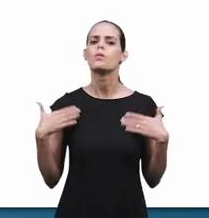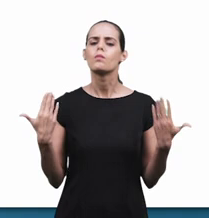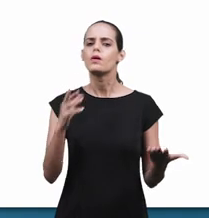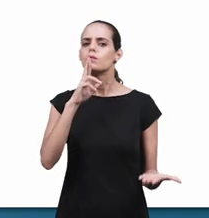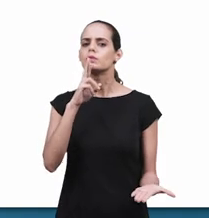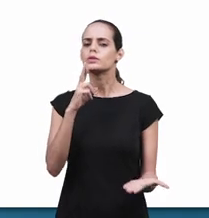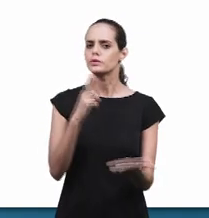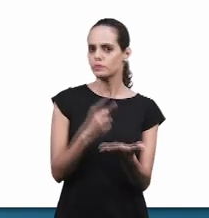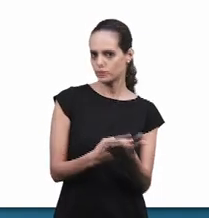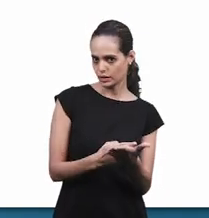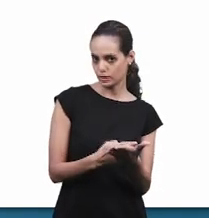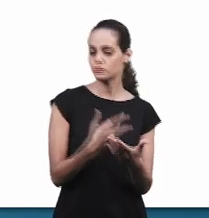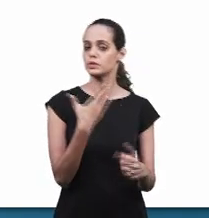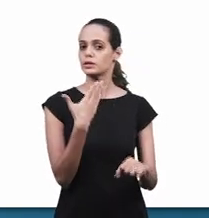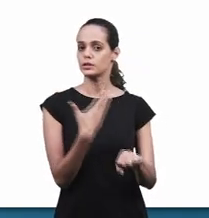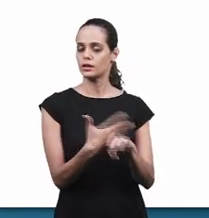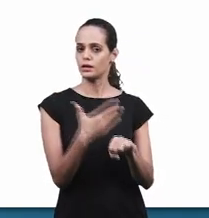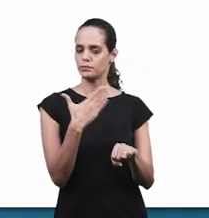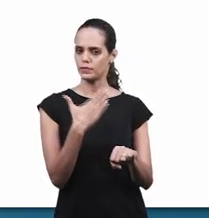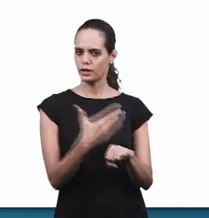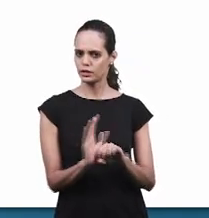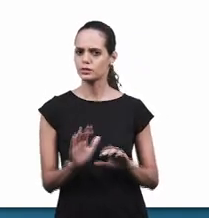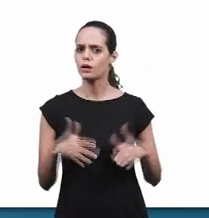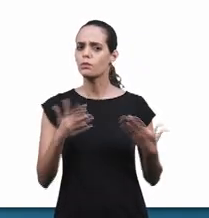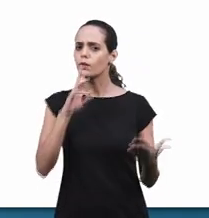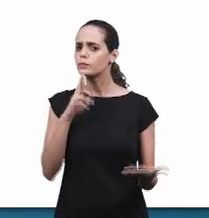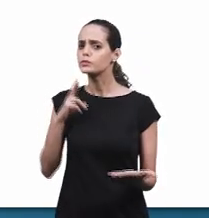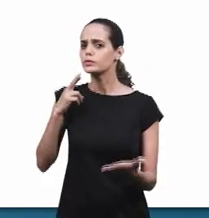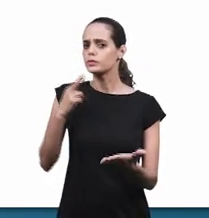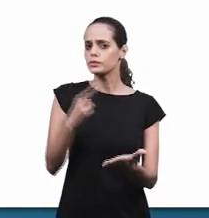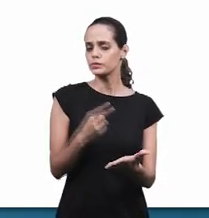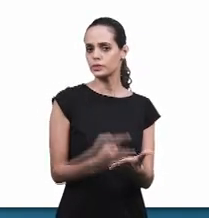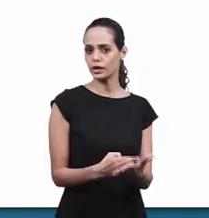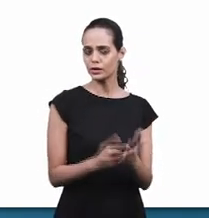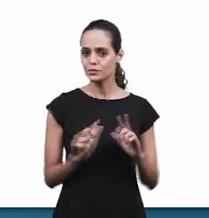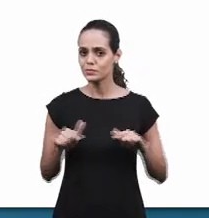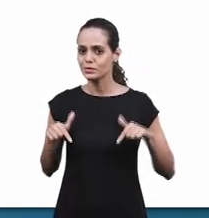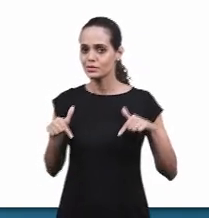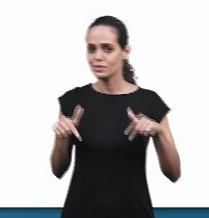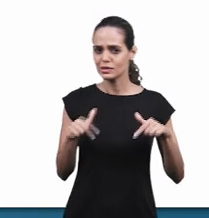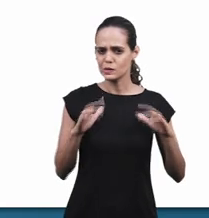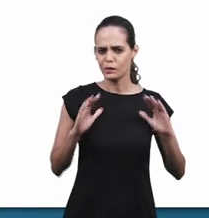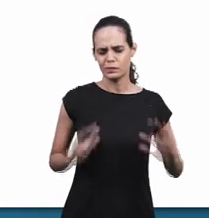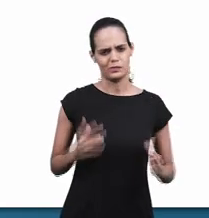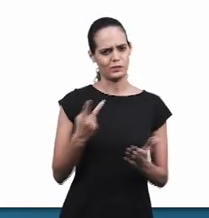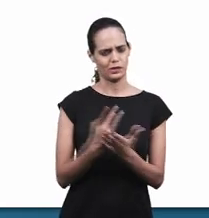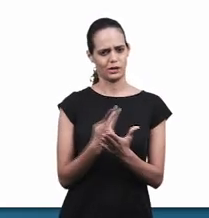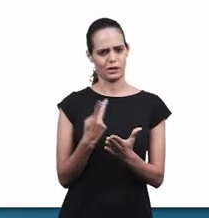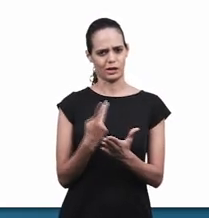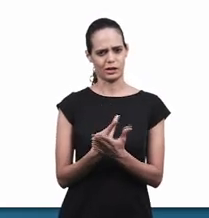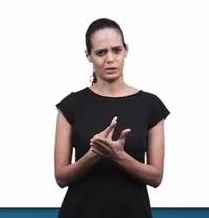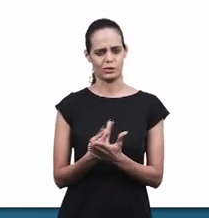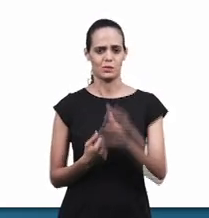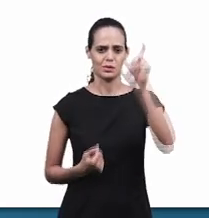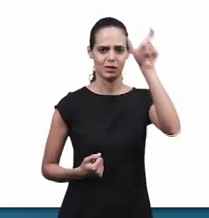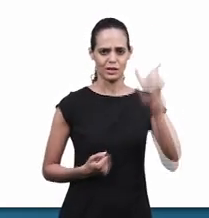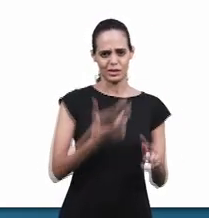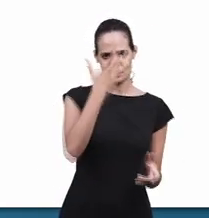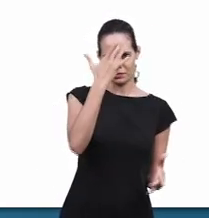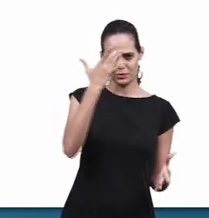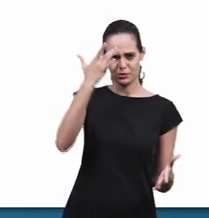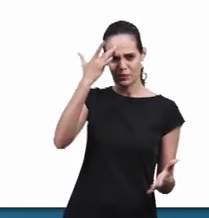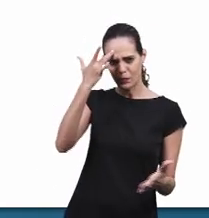os resultados, ou seja, na prática, quais são os reflexos da atitude errada do